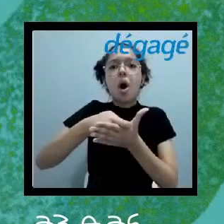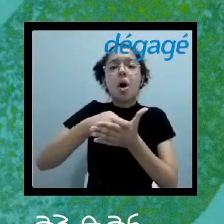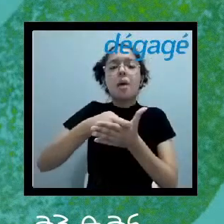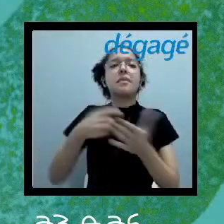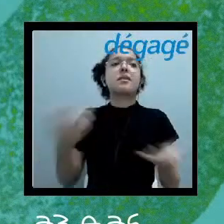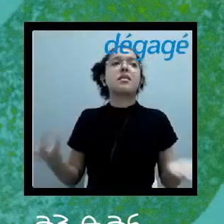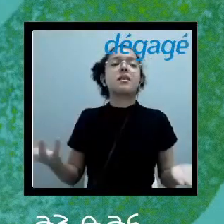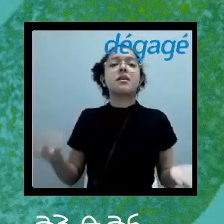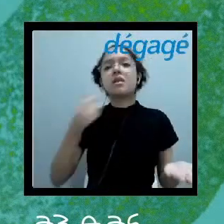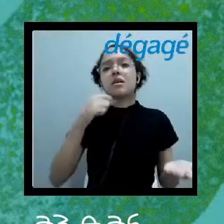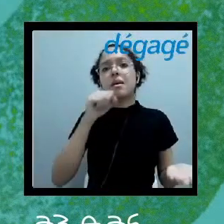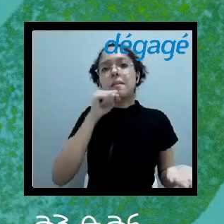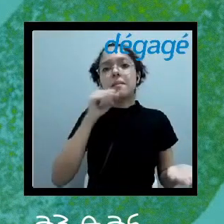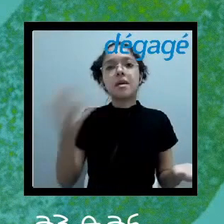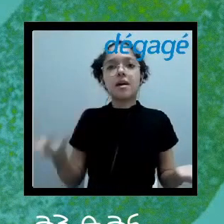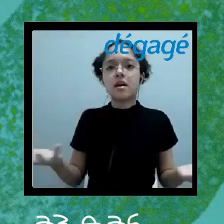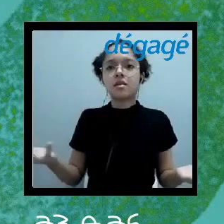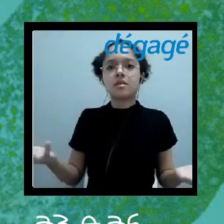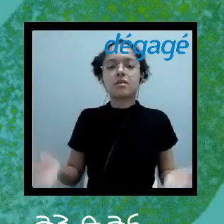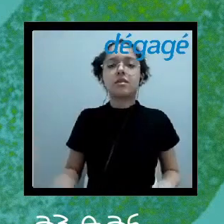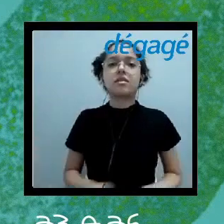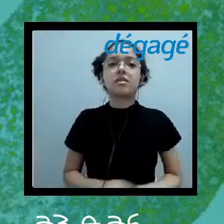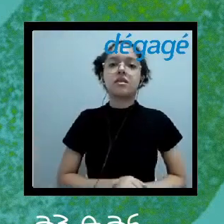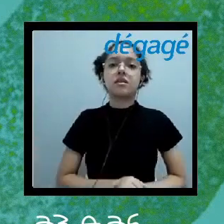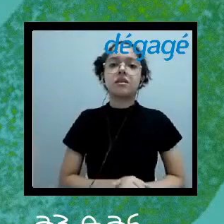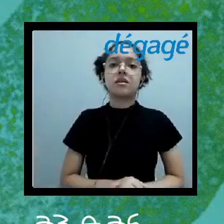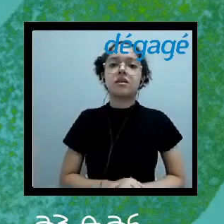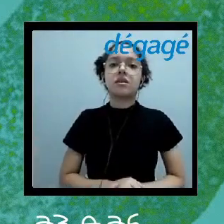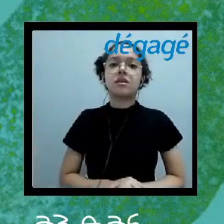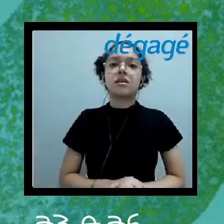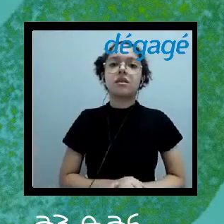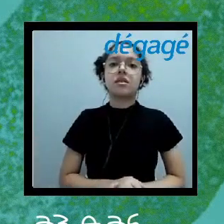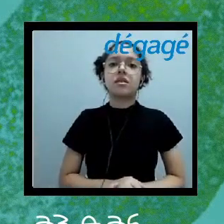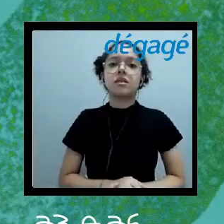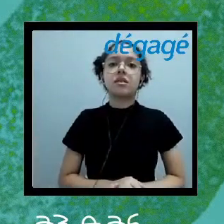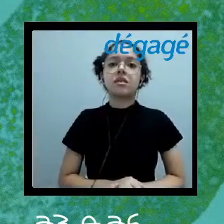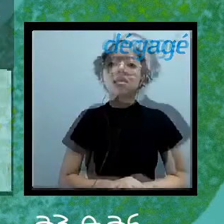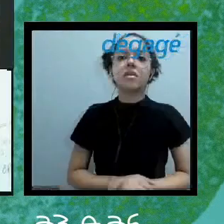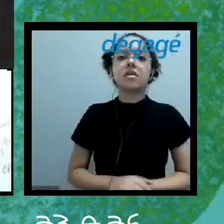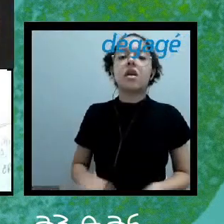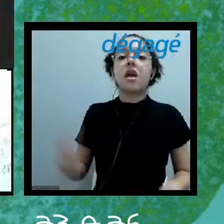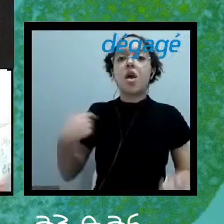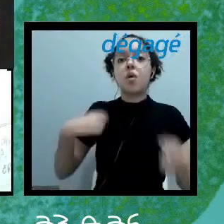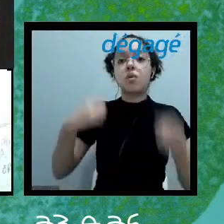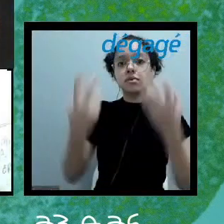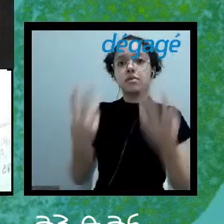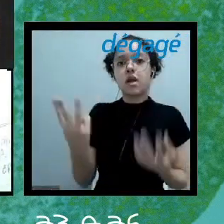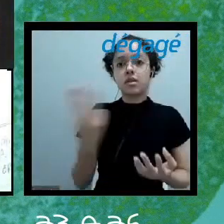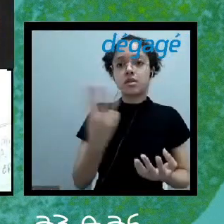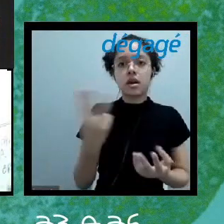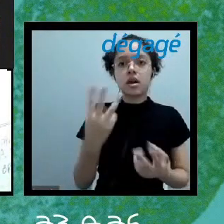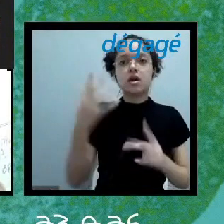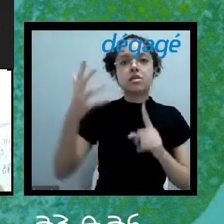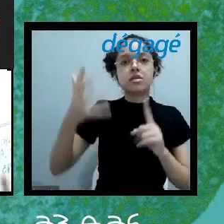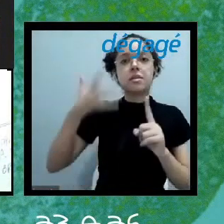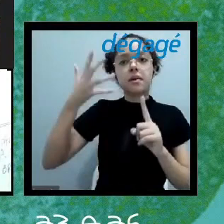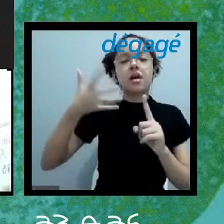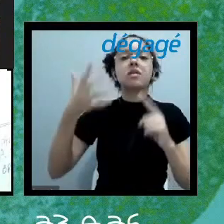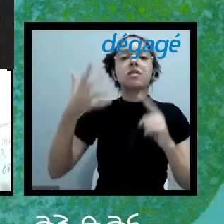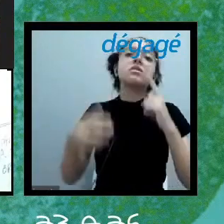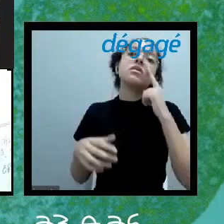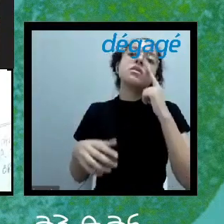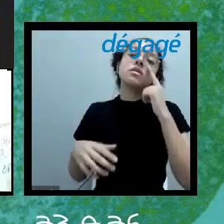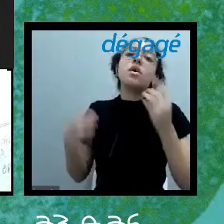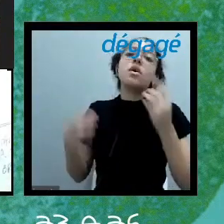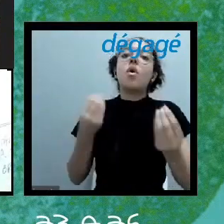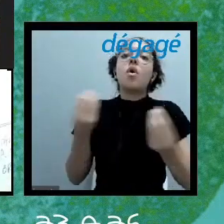ser a mãe geladeira. Né? Mas eu queria perguntar para vocês três, né? Como é que é essa interação... porque